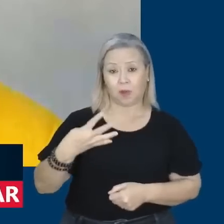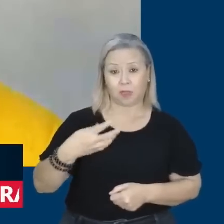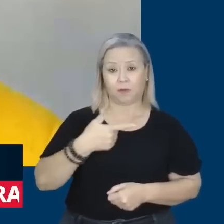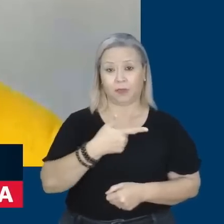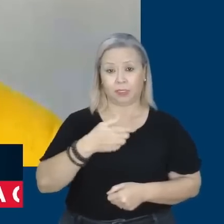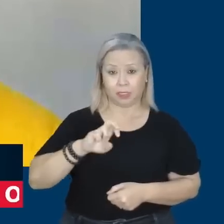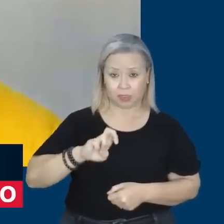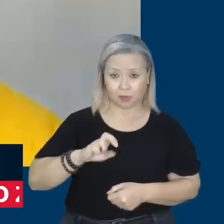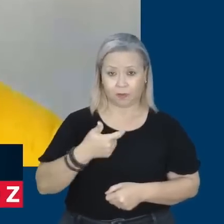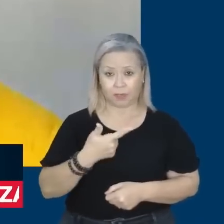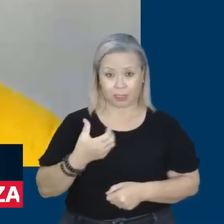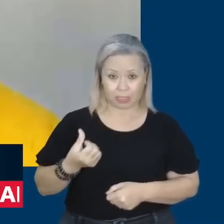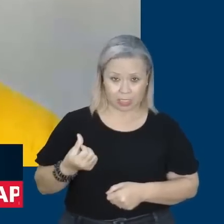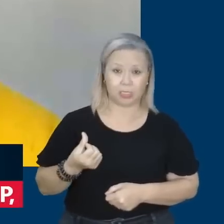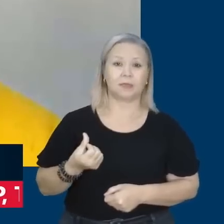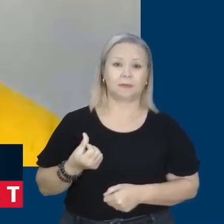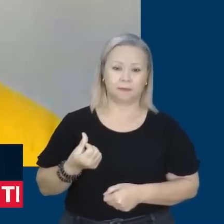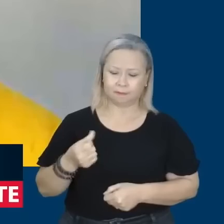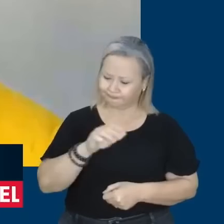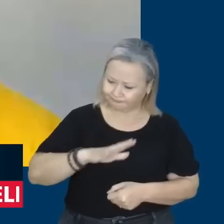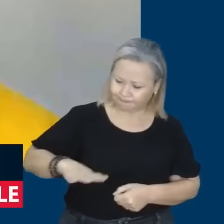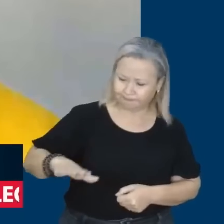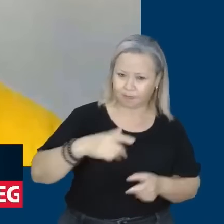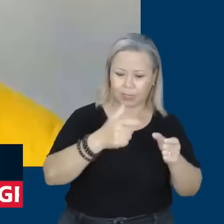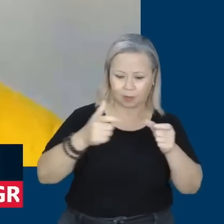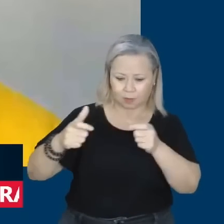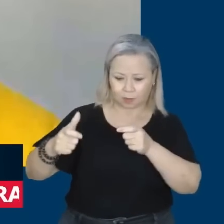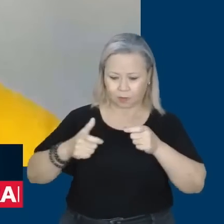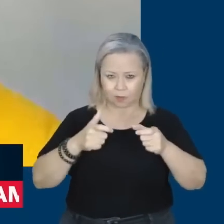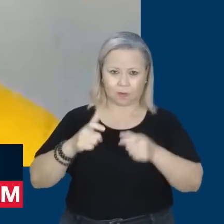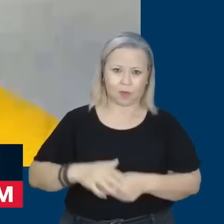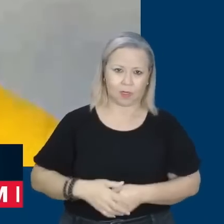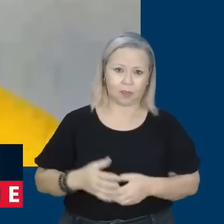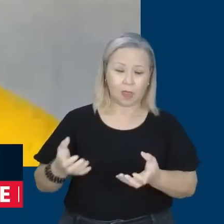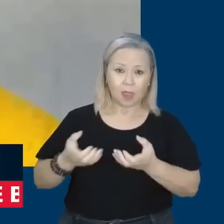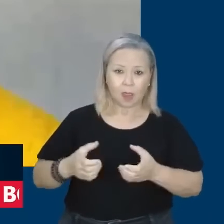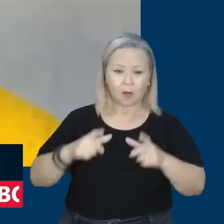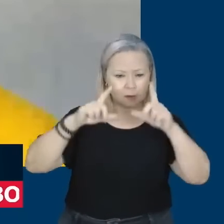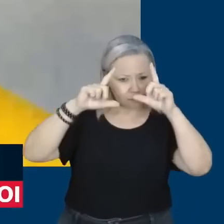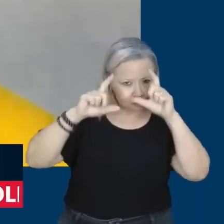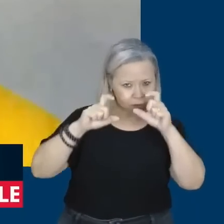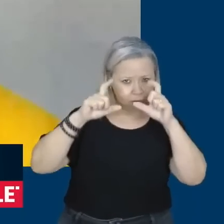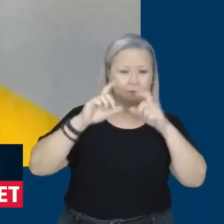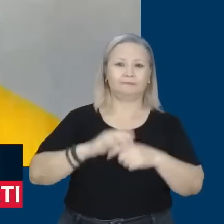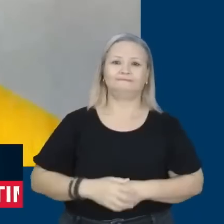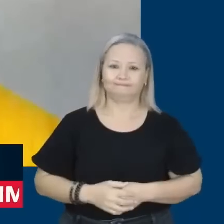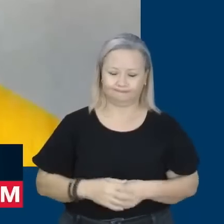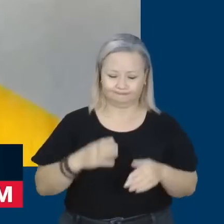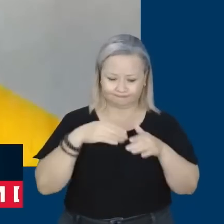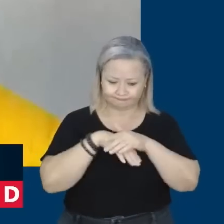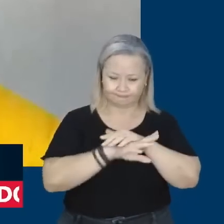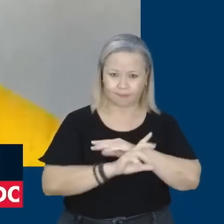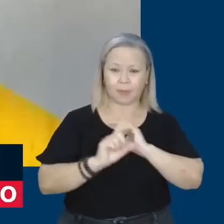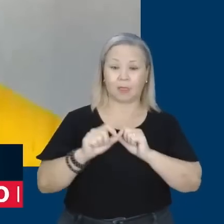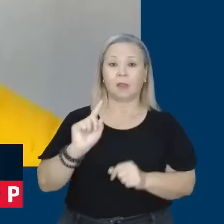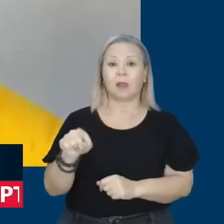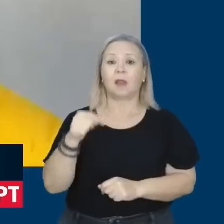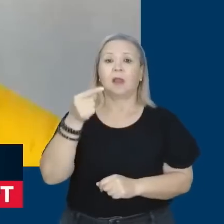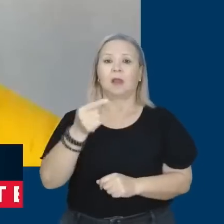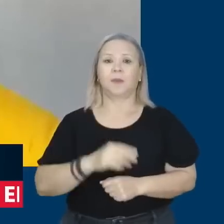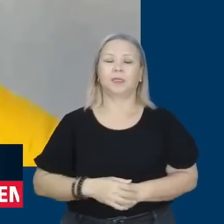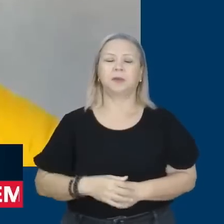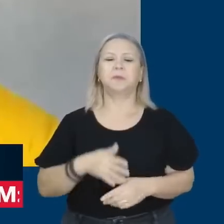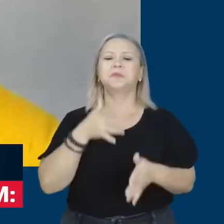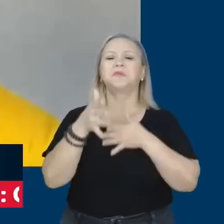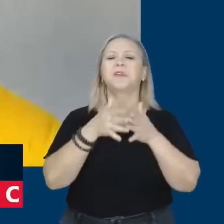26. Em todos esses lugares. Eu quero registrar esse momento para depois a gente dizer